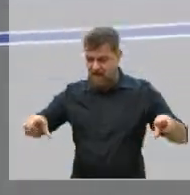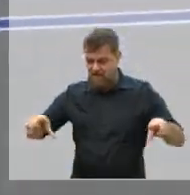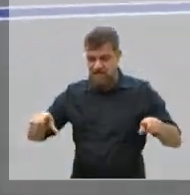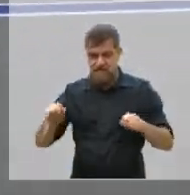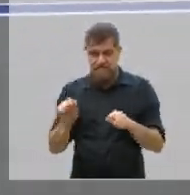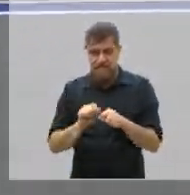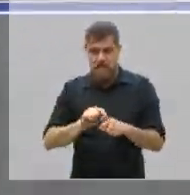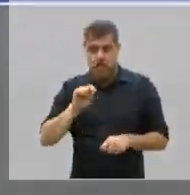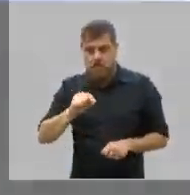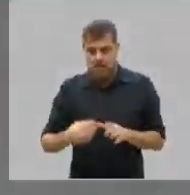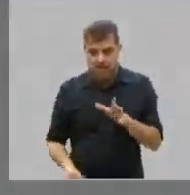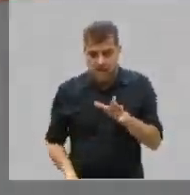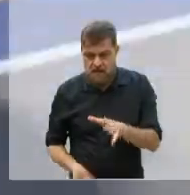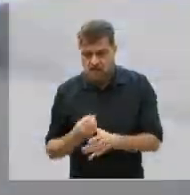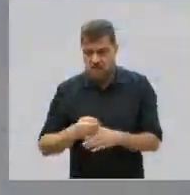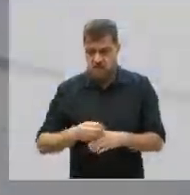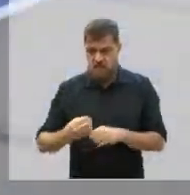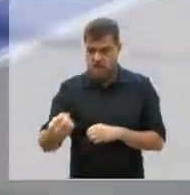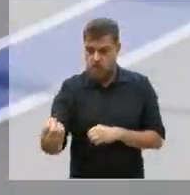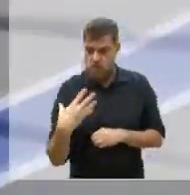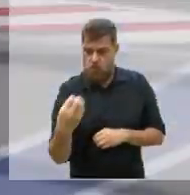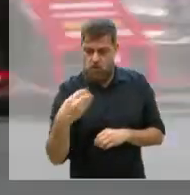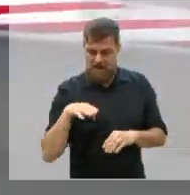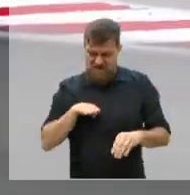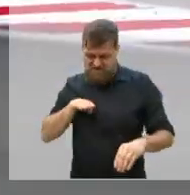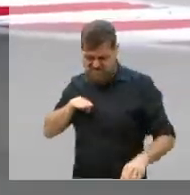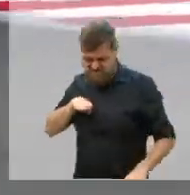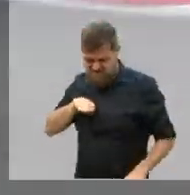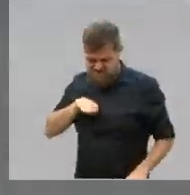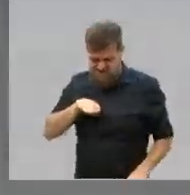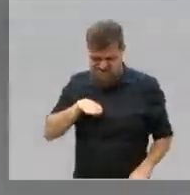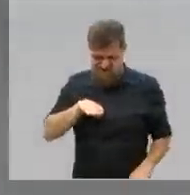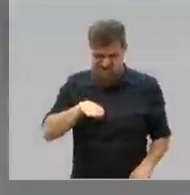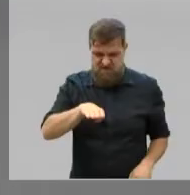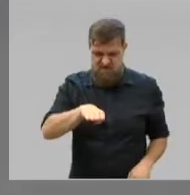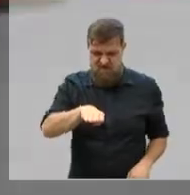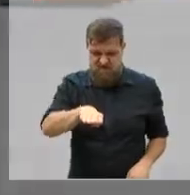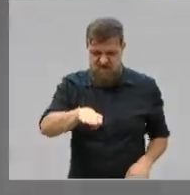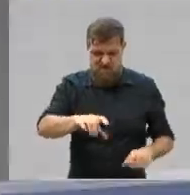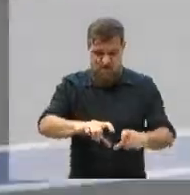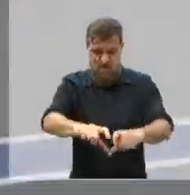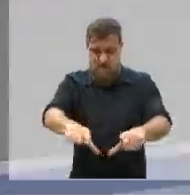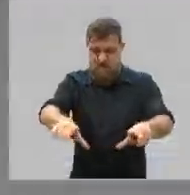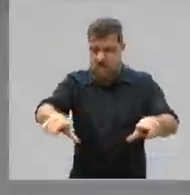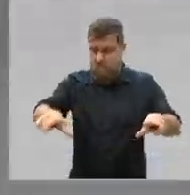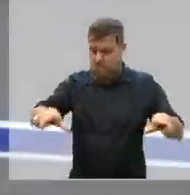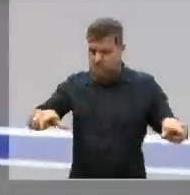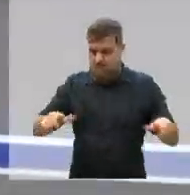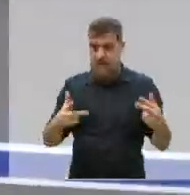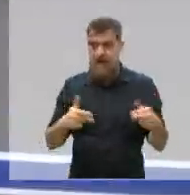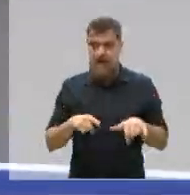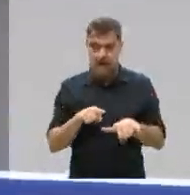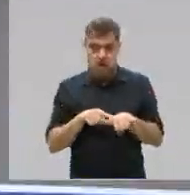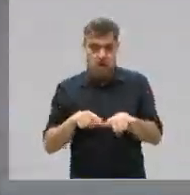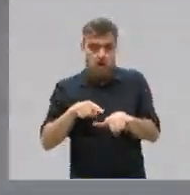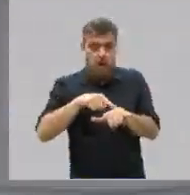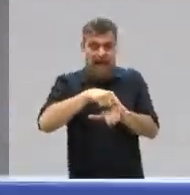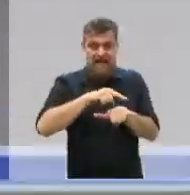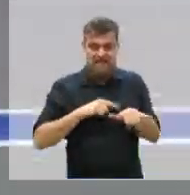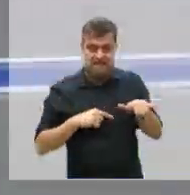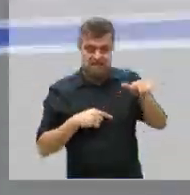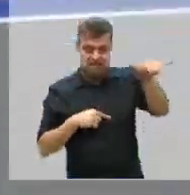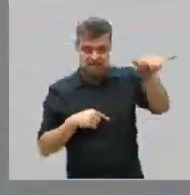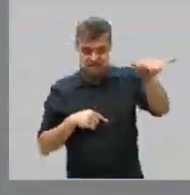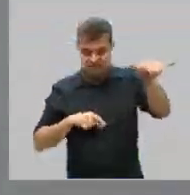o quê? Ele ataca o ar, né? O carro ataca o ar passa pelo aerofólio, que é uma asa ao contrário, e aí o que acontece? A parte